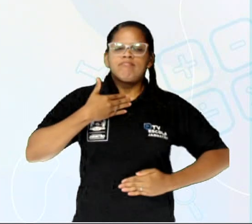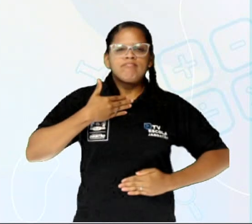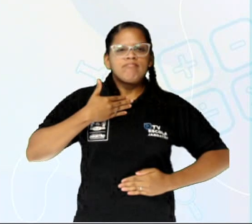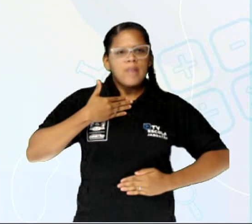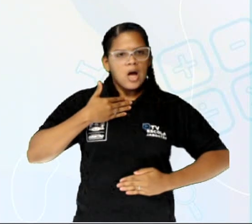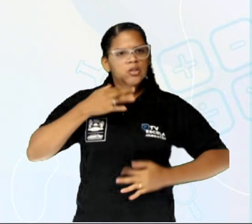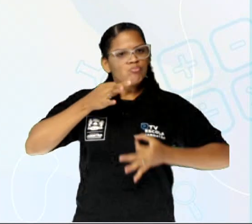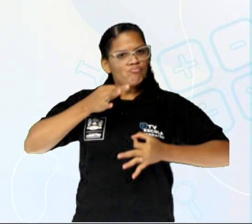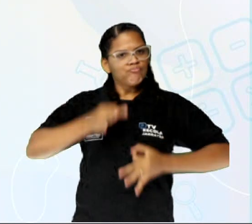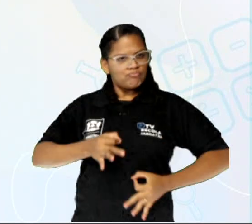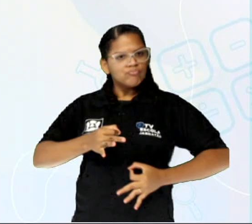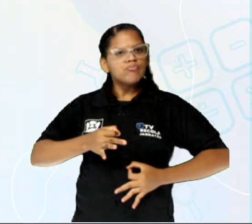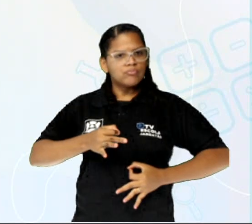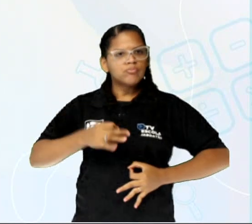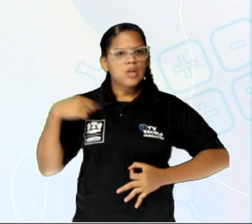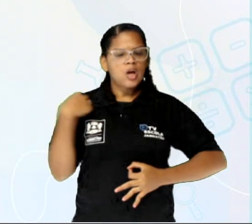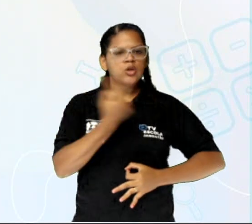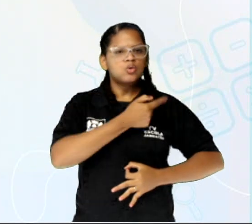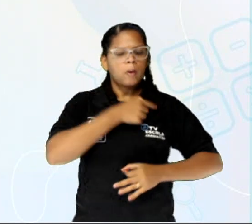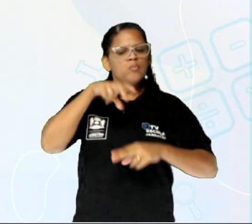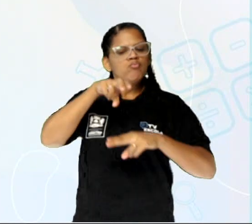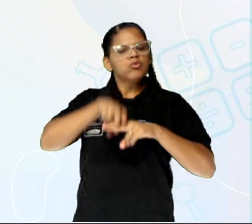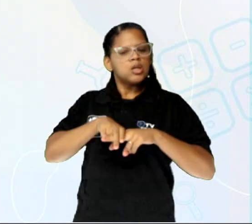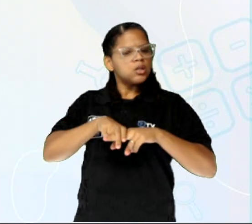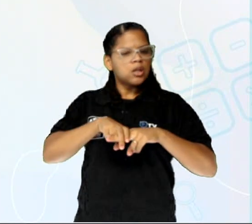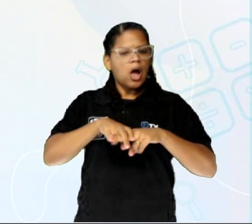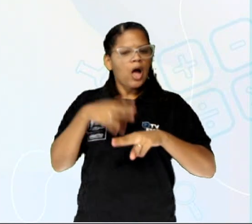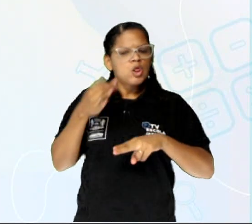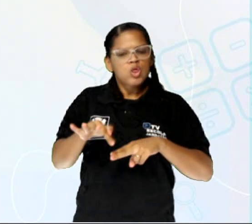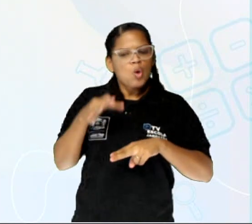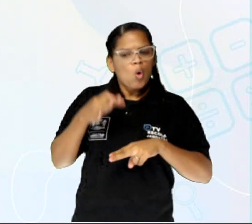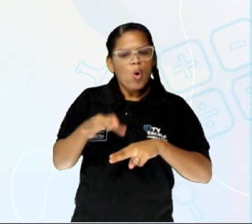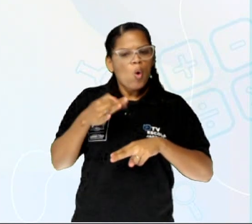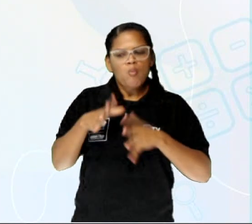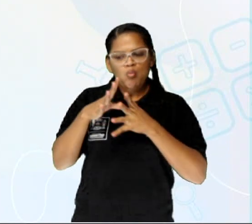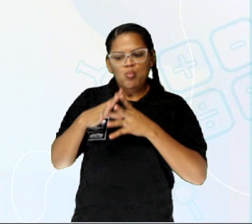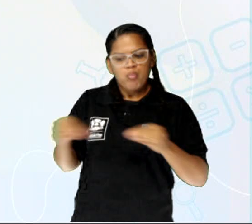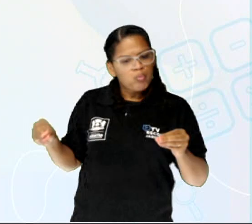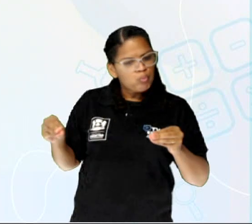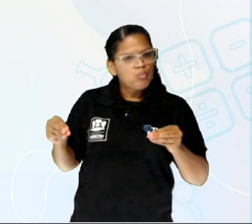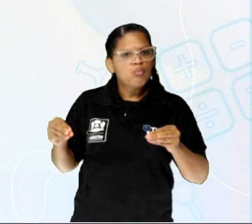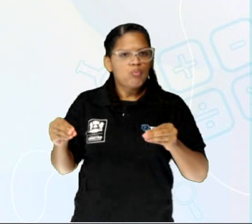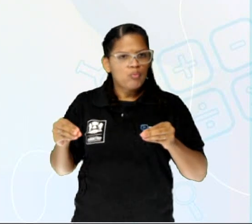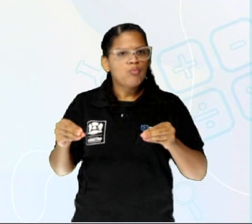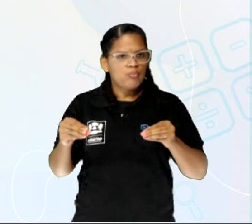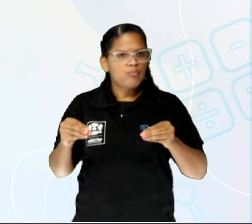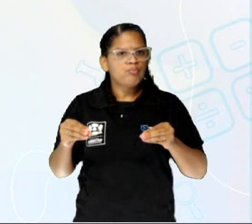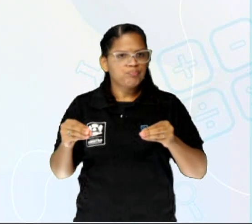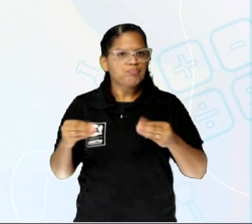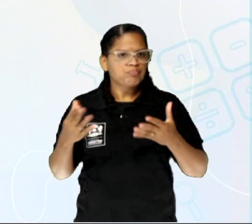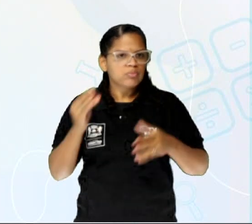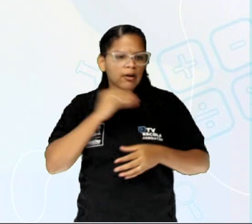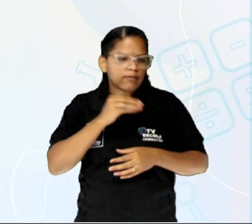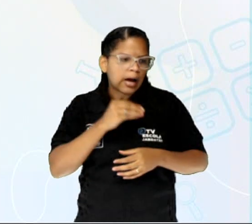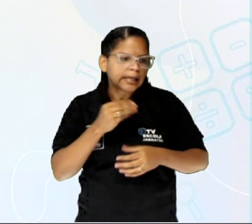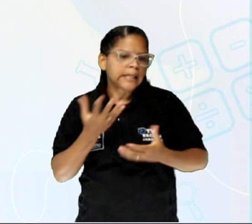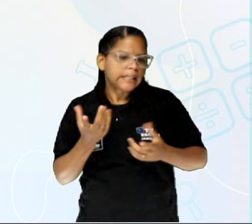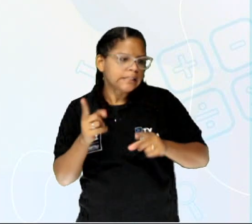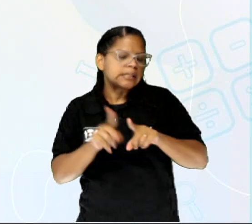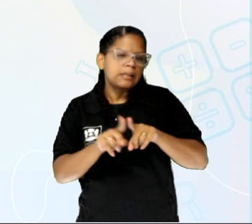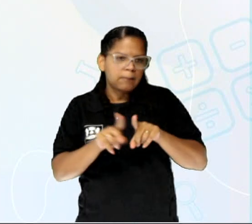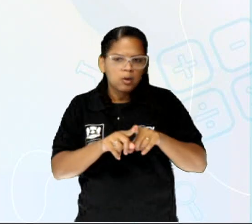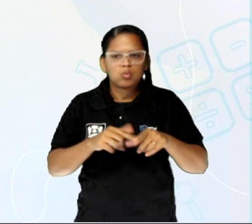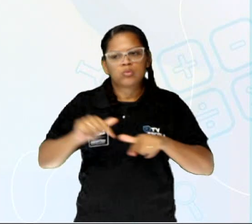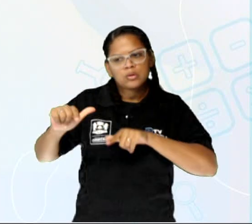mais certinho para que a gente possa não sentir tantas dores e nem sentir tanto um desgaste quando a gente está andando fazendo um trabalho ou